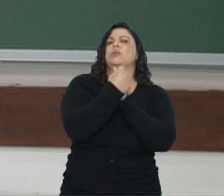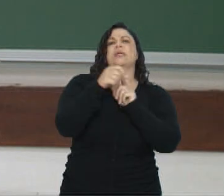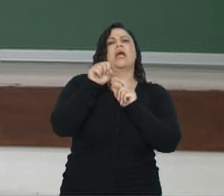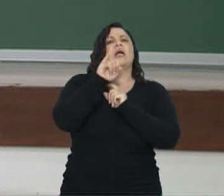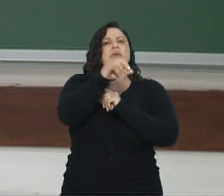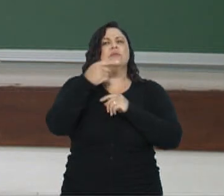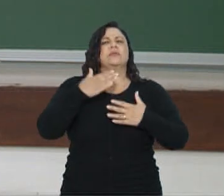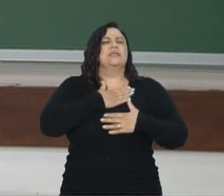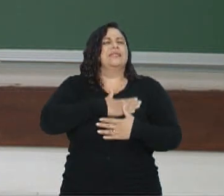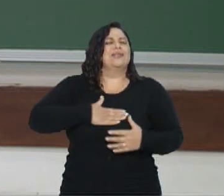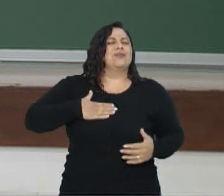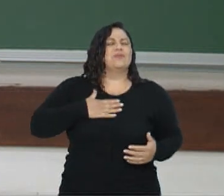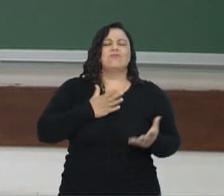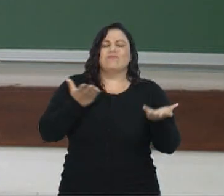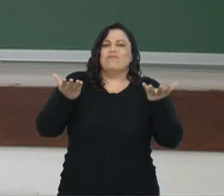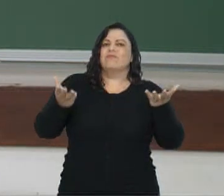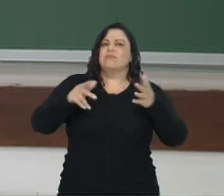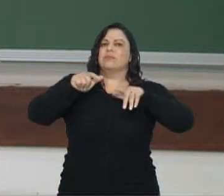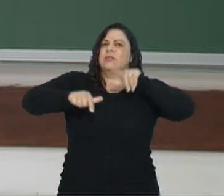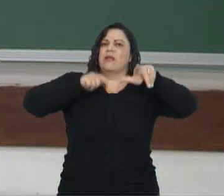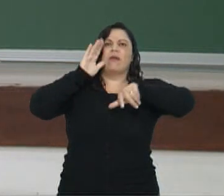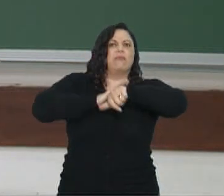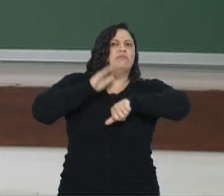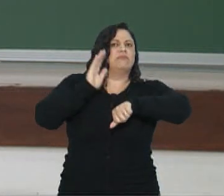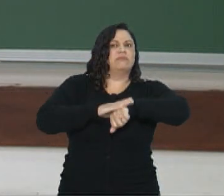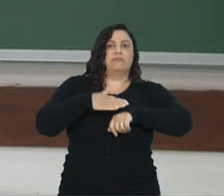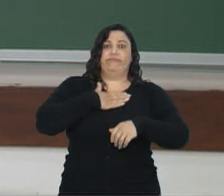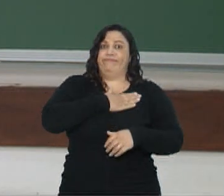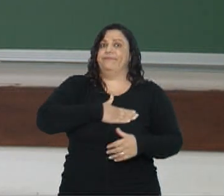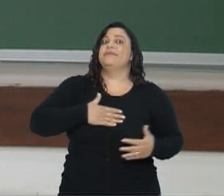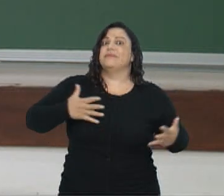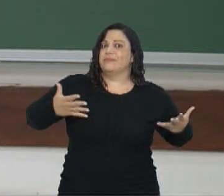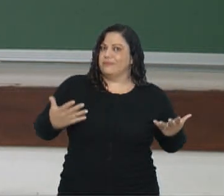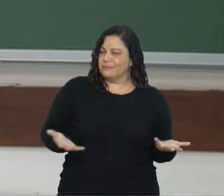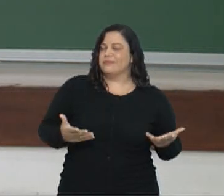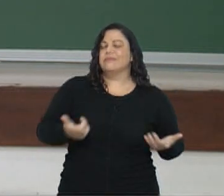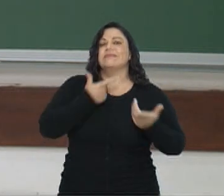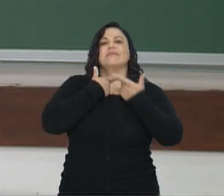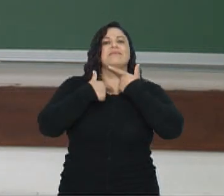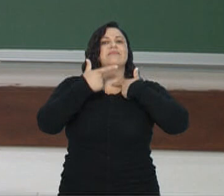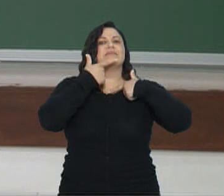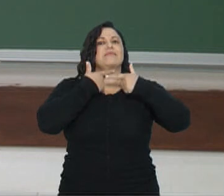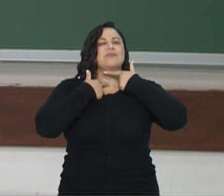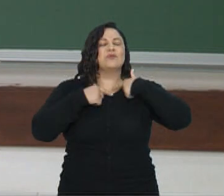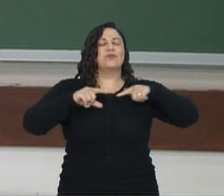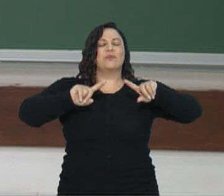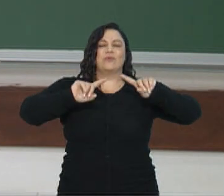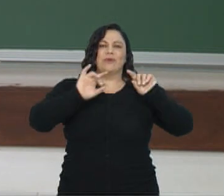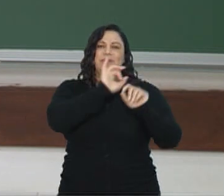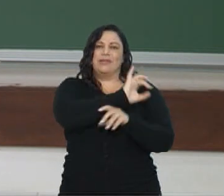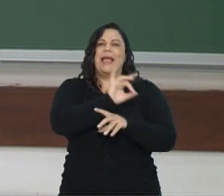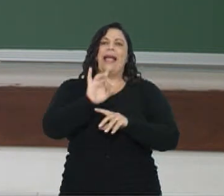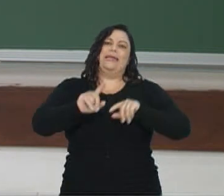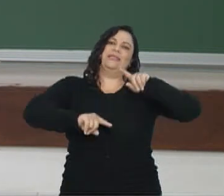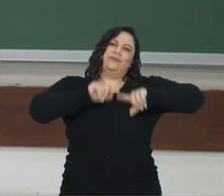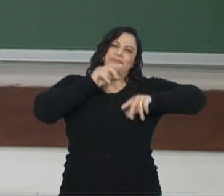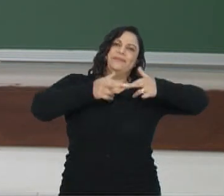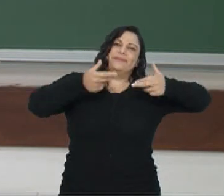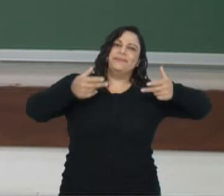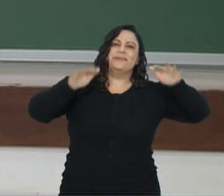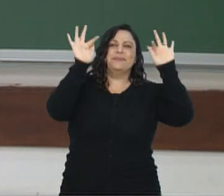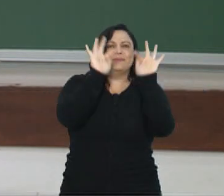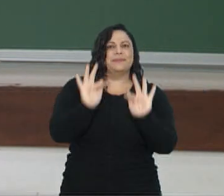e você ia querer produzir para ela. Então ali a pessoa poderia trabalhar de acordo com a sua vontade, mas seria bem produtiva porque ela seria